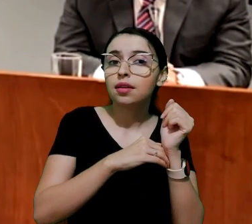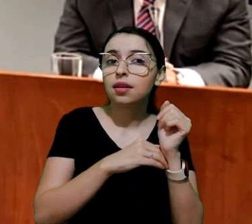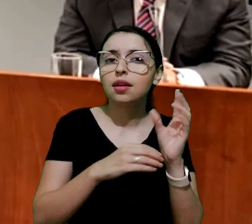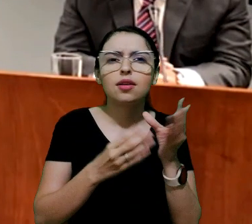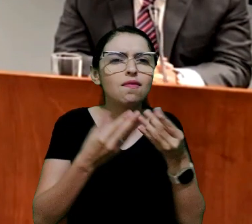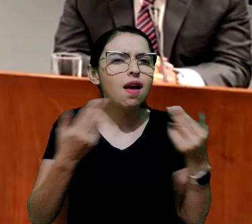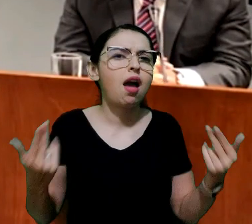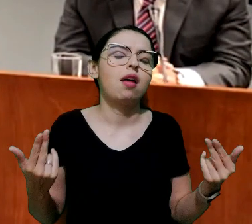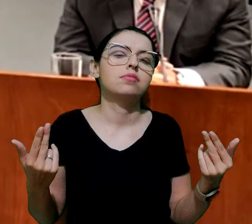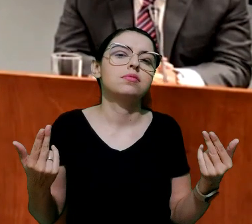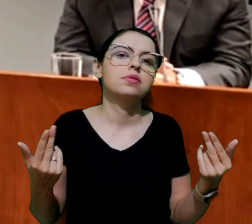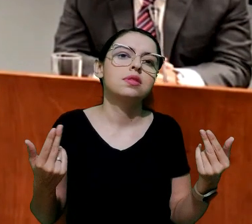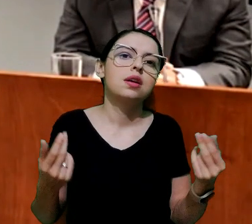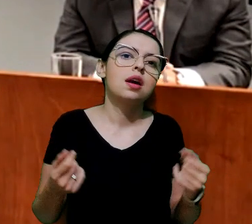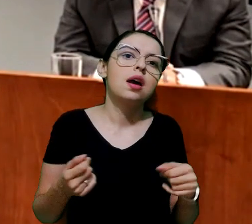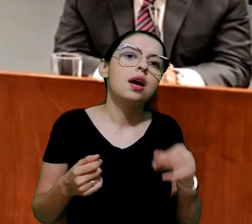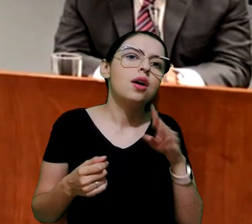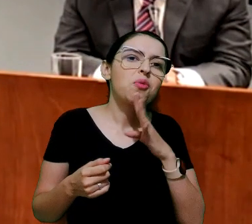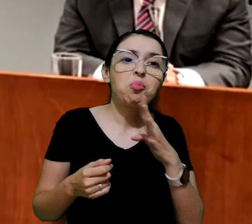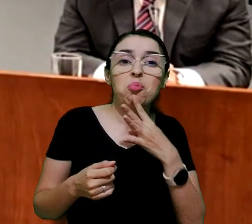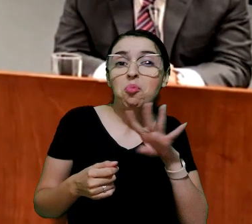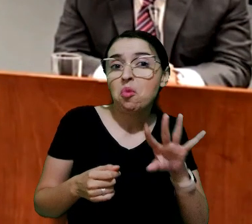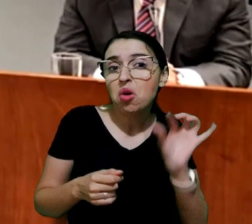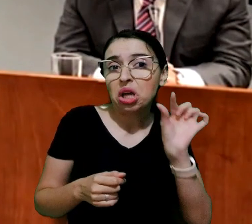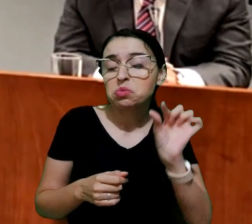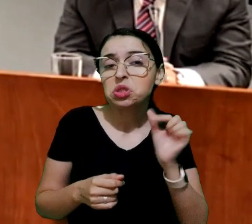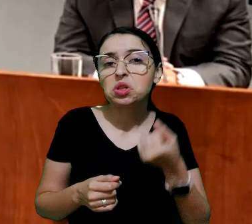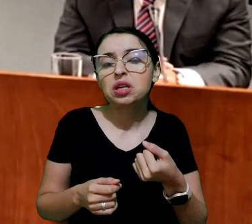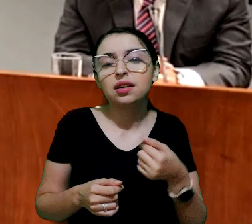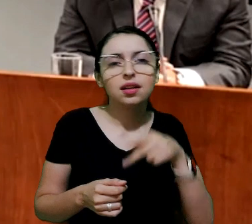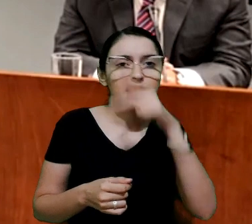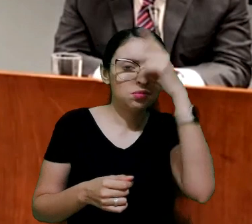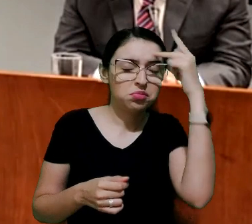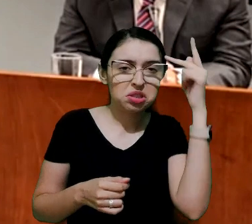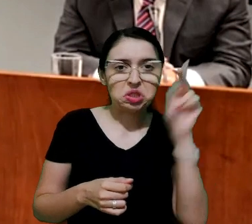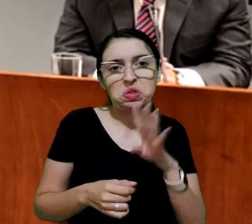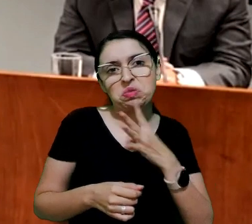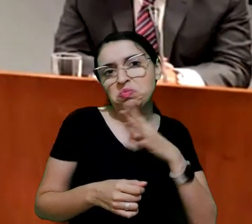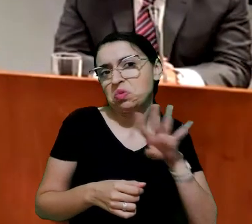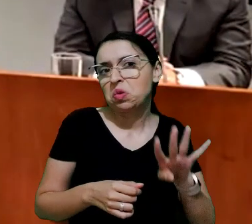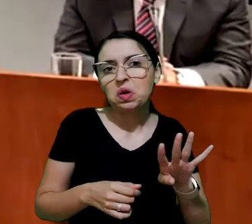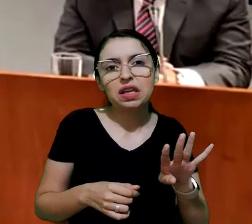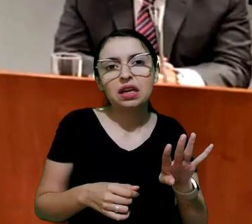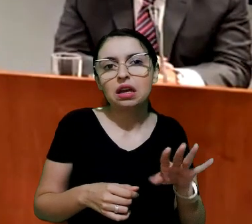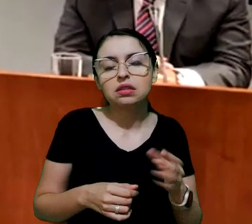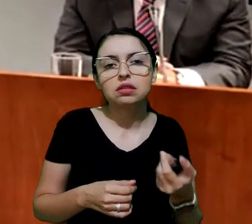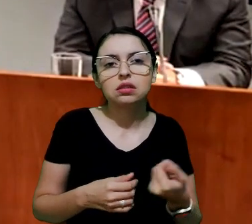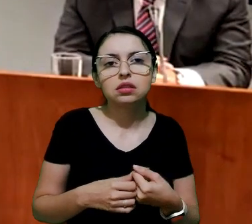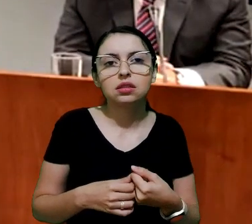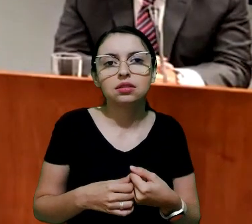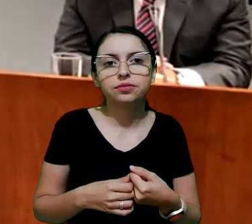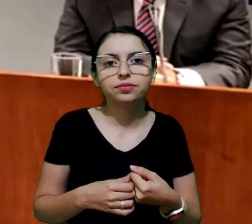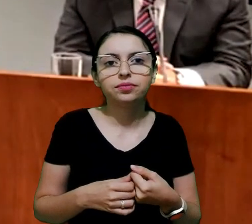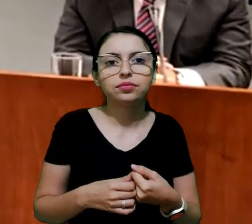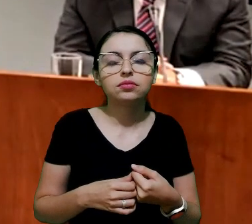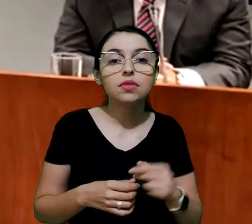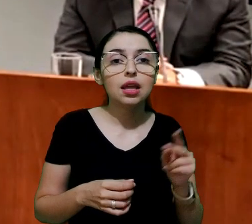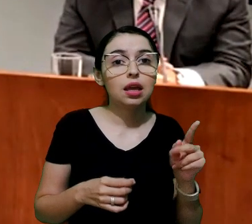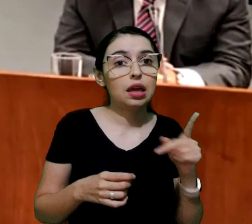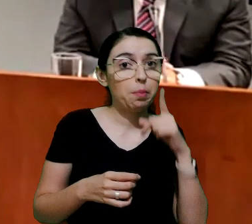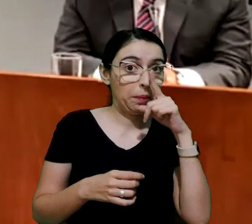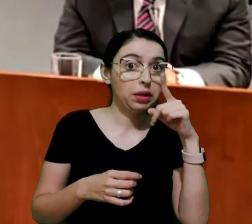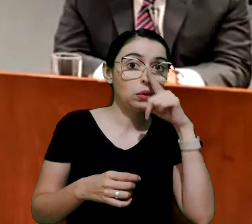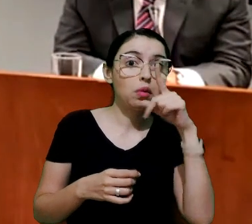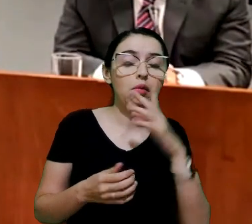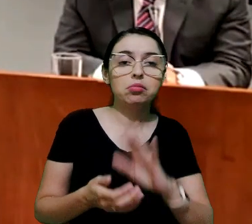cadência. E muitos segredos. E segredos que poucos conhecem. E que o público desconhece